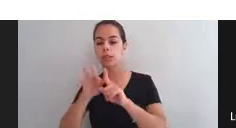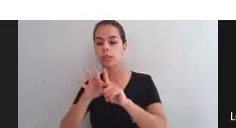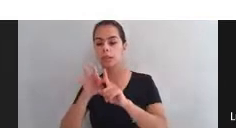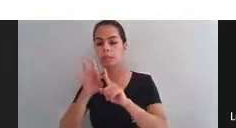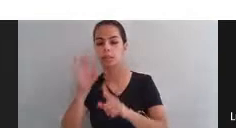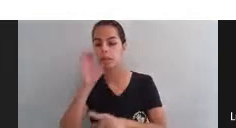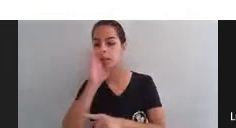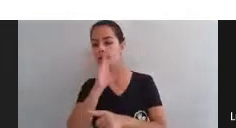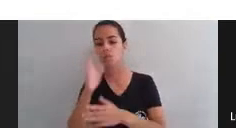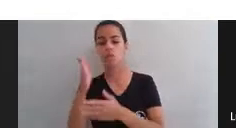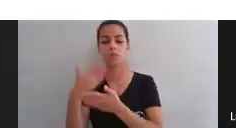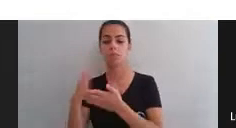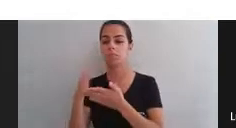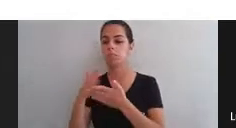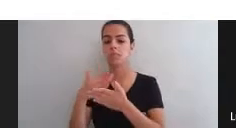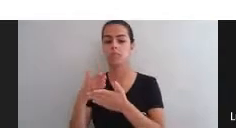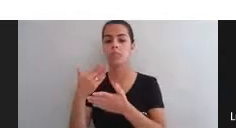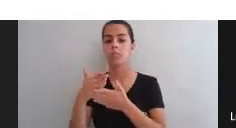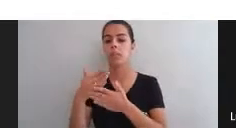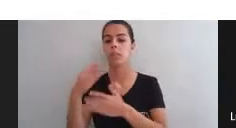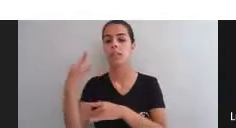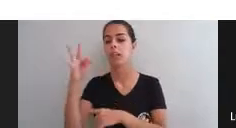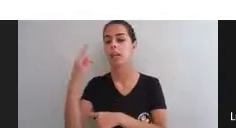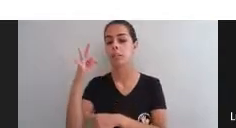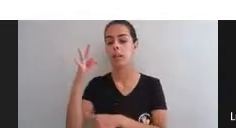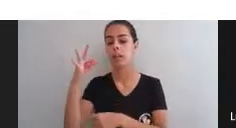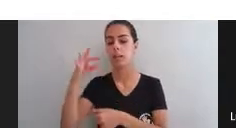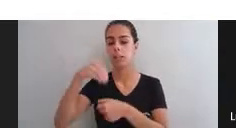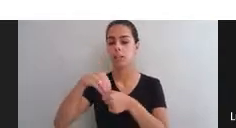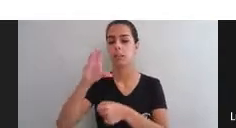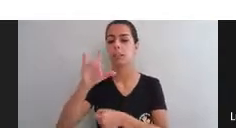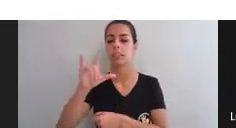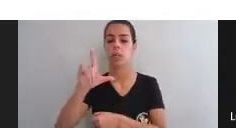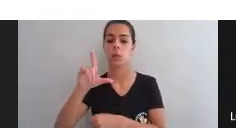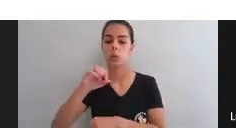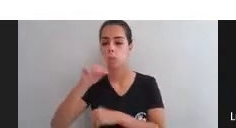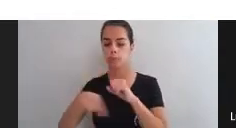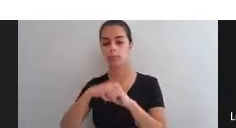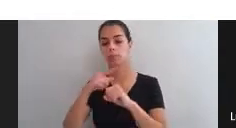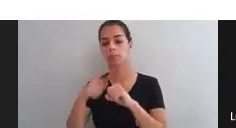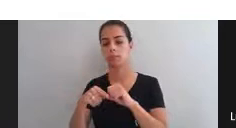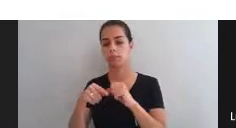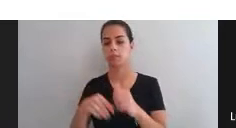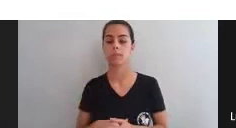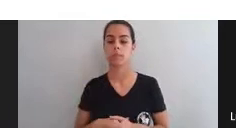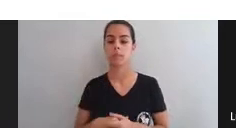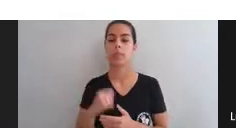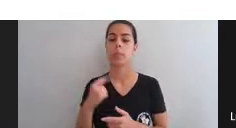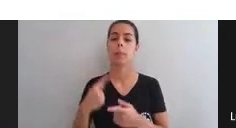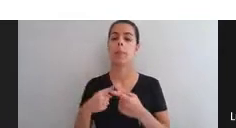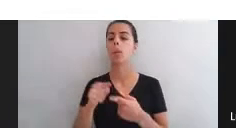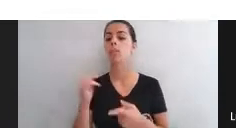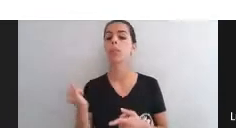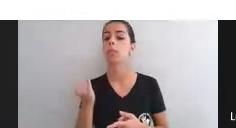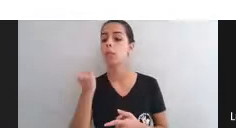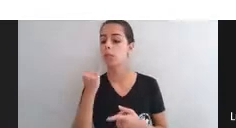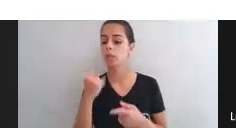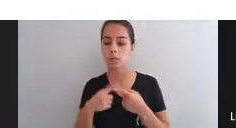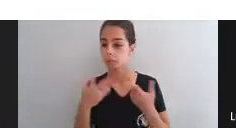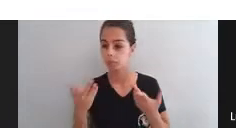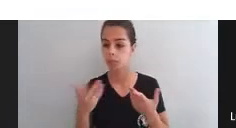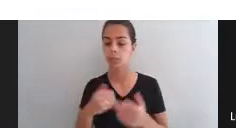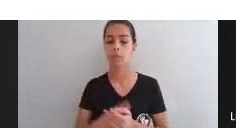independente da substância de trabalho que a gente está usando no ciclo. E por que isso é importante?